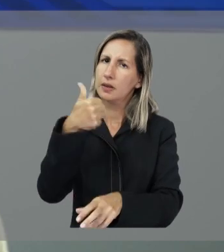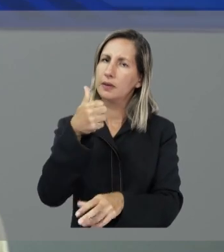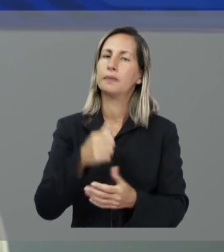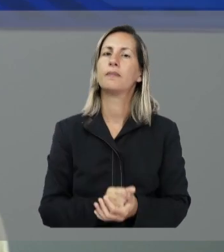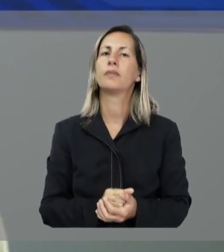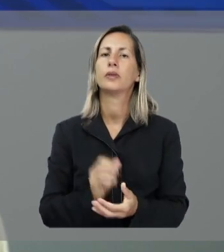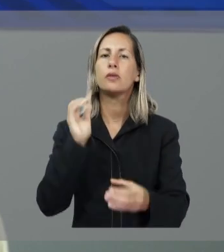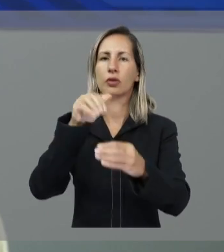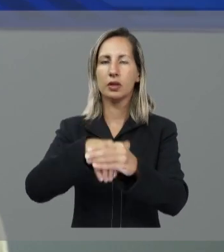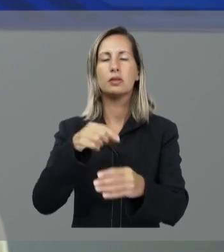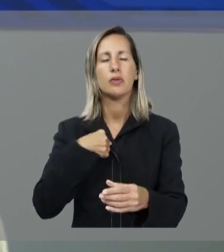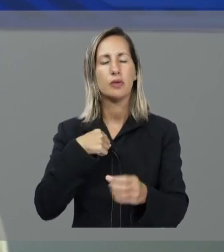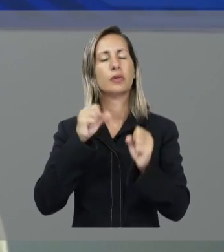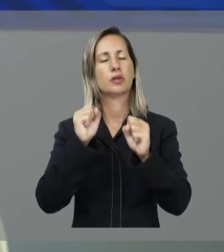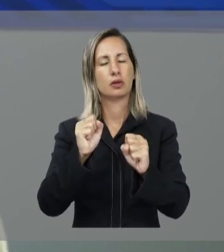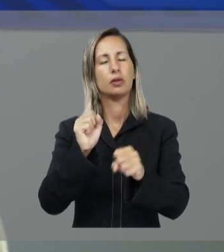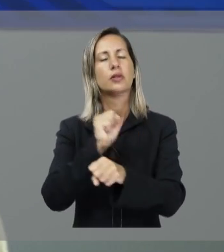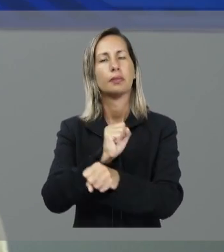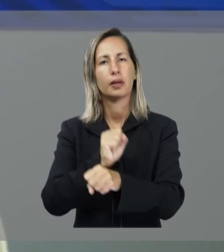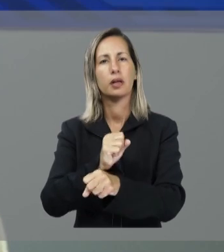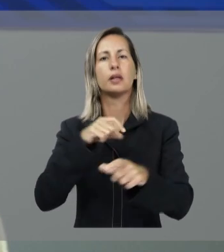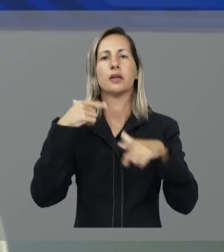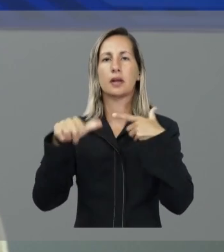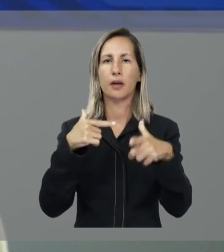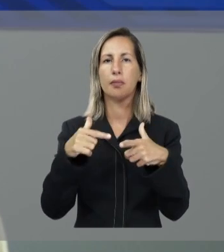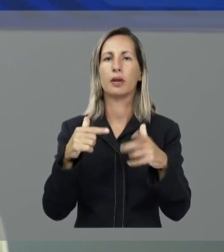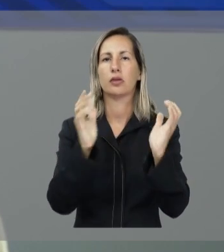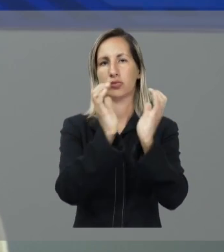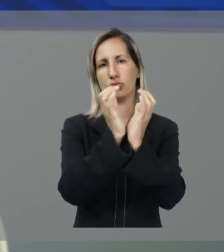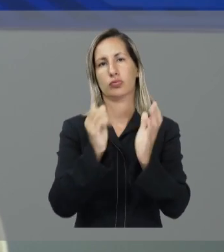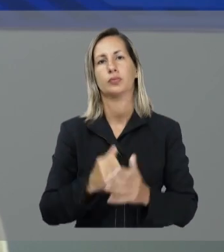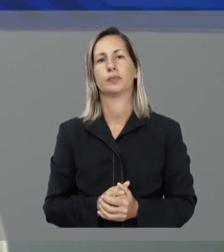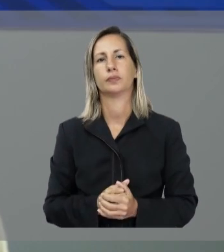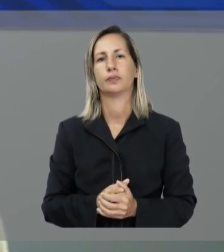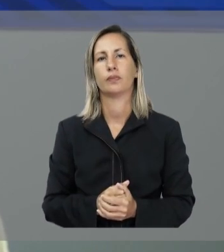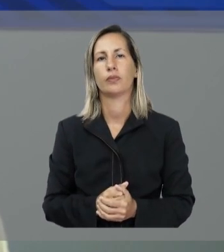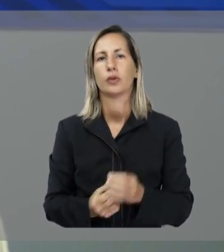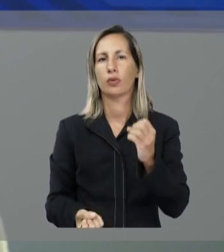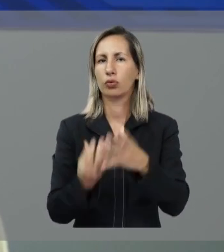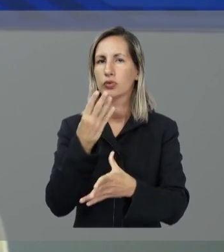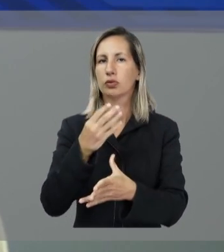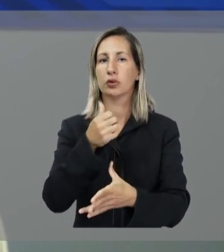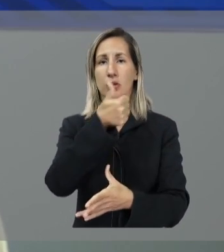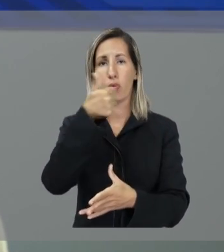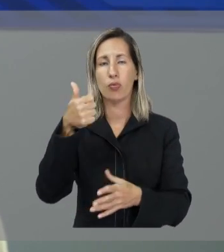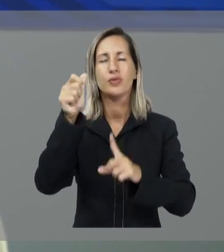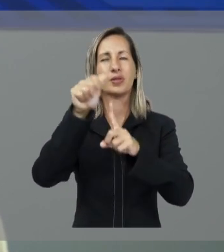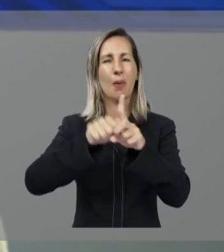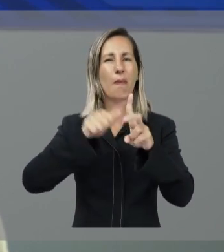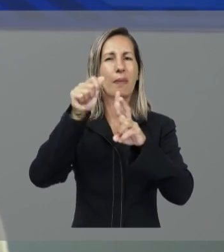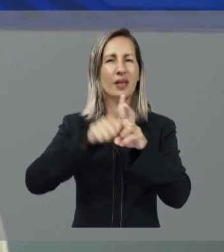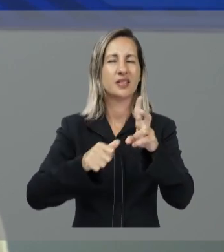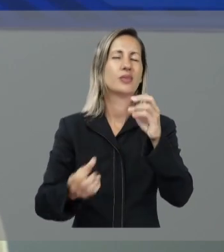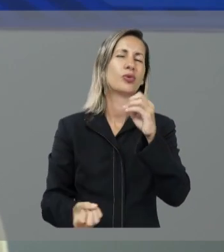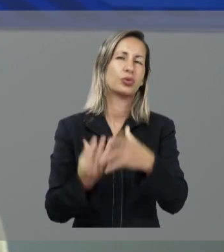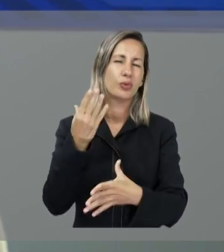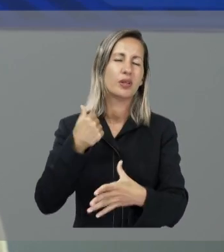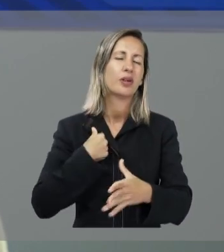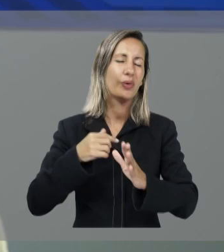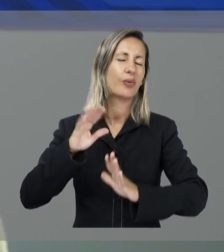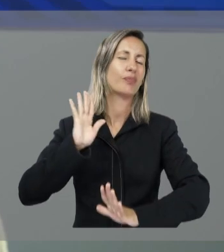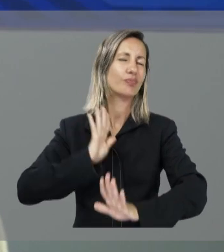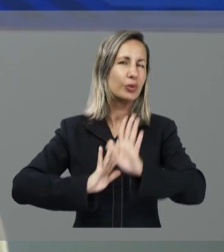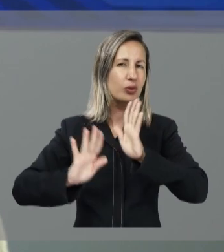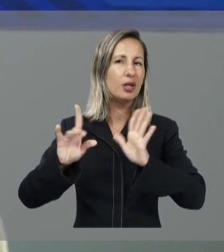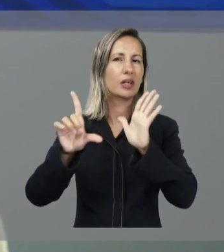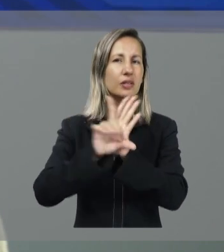A votação foi o que eu esperava, porque o trabalho foi um trabalho coletivo, um trabalho construído ao longo de 11 meses, um trabalho que eu tive o cuidado de